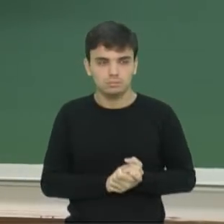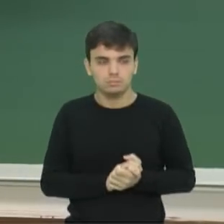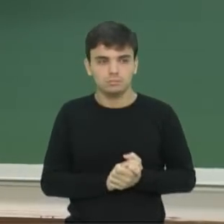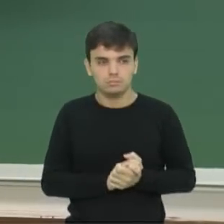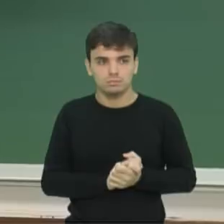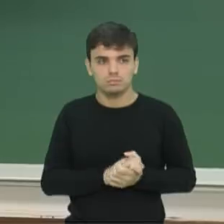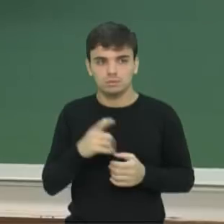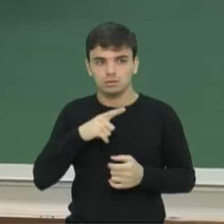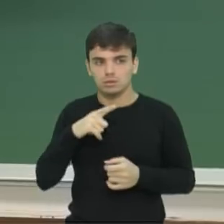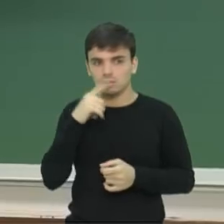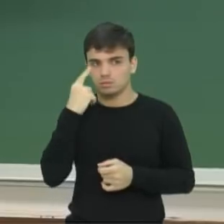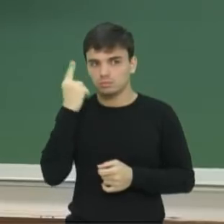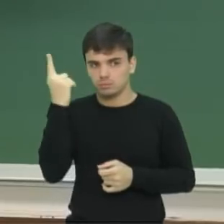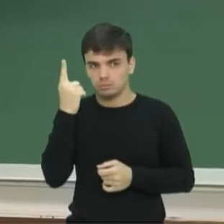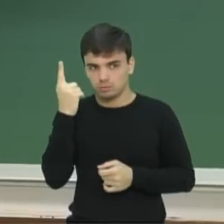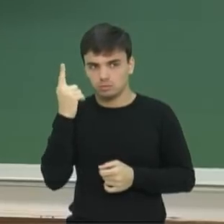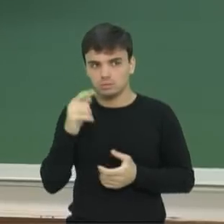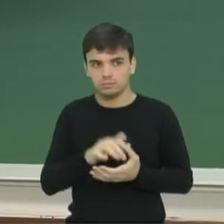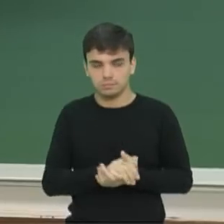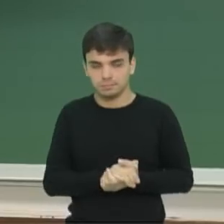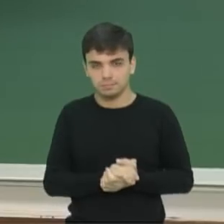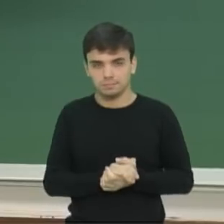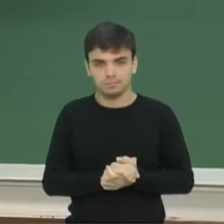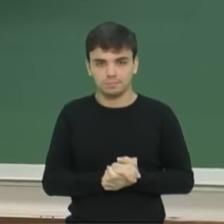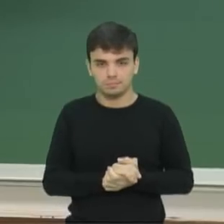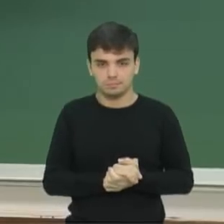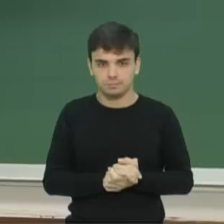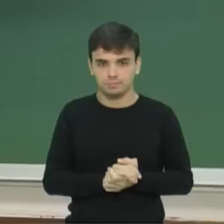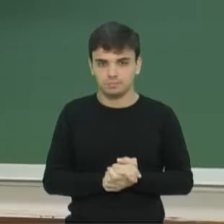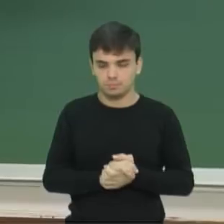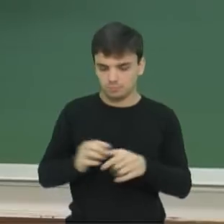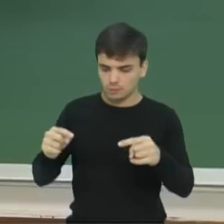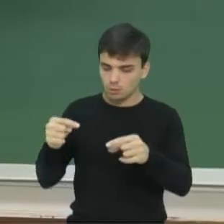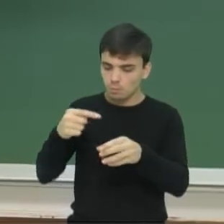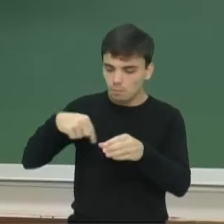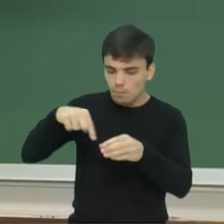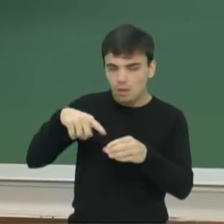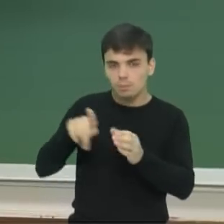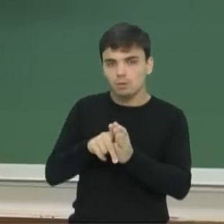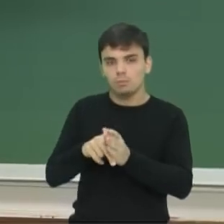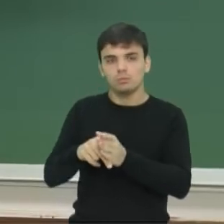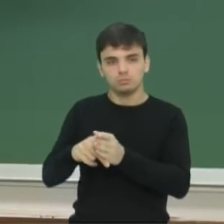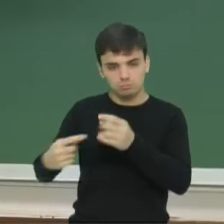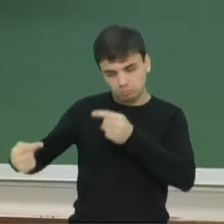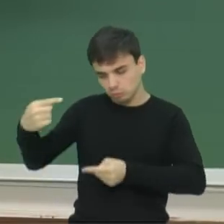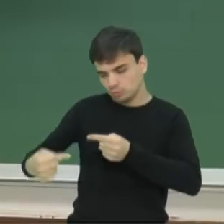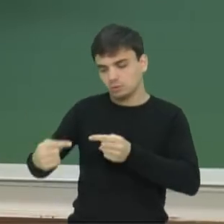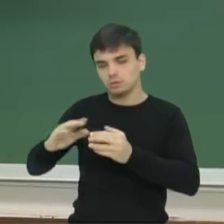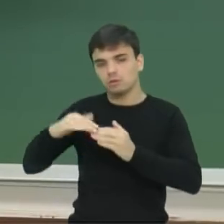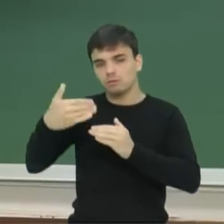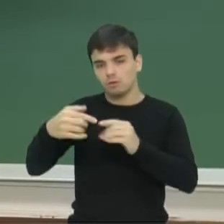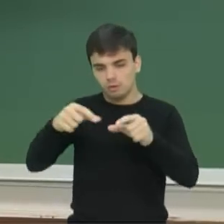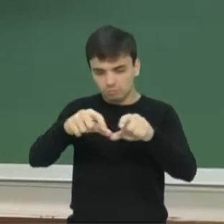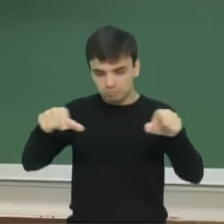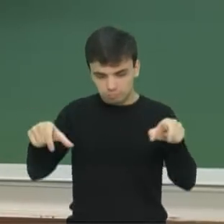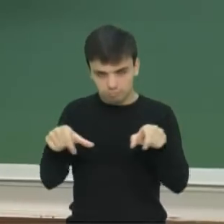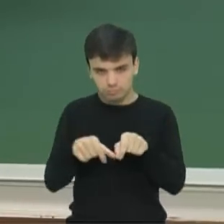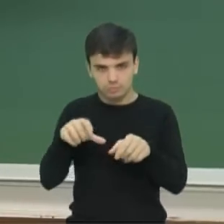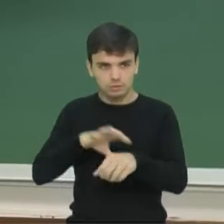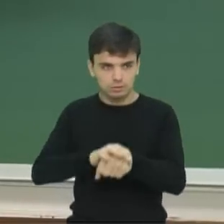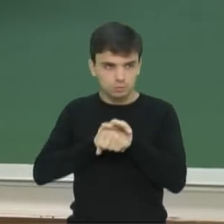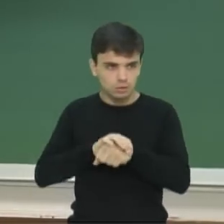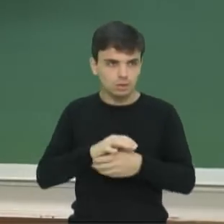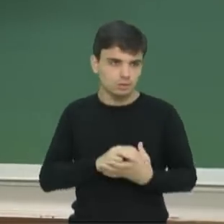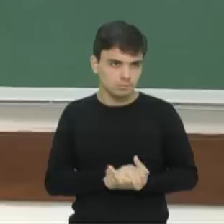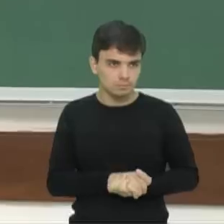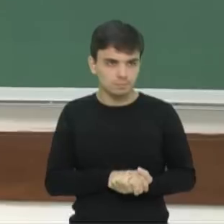parte de segurança e a parte de competição. Também fica fácil de verificar essa situação. Então, o tamanho de cada um deles.